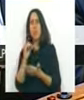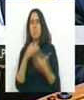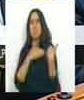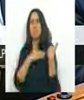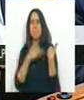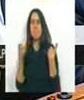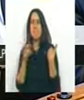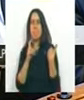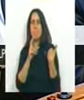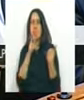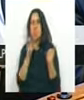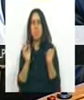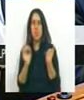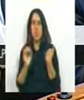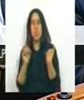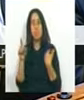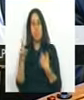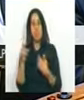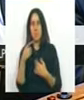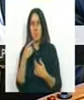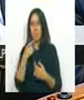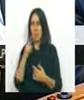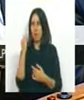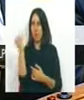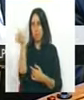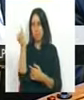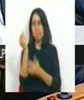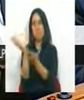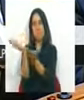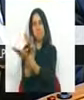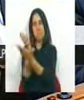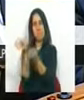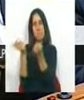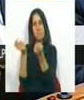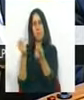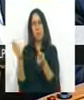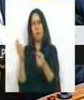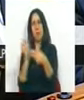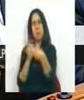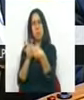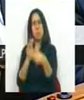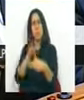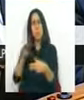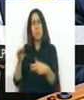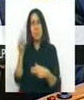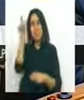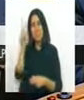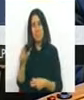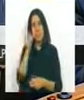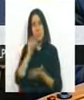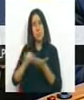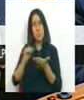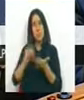porque dirige o organismo público que é parte nesse litígio milionário e porque o próprio secretário de Estado